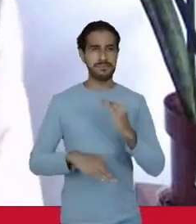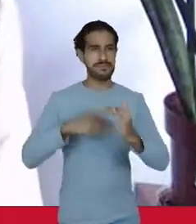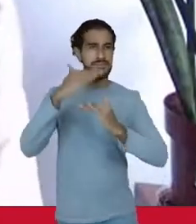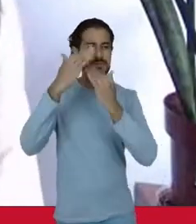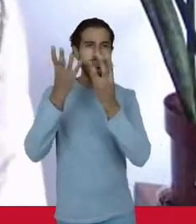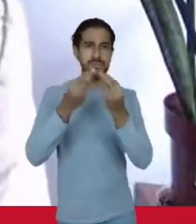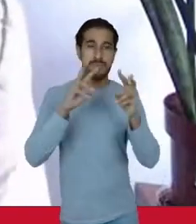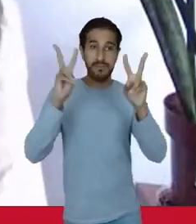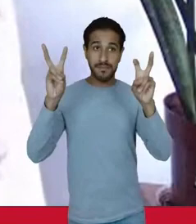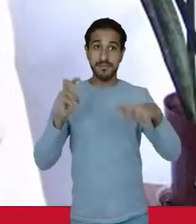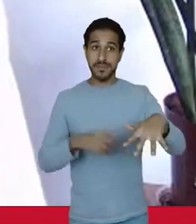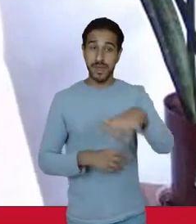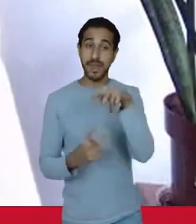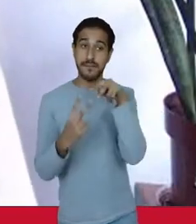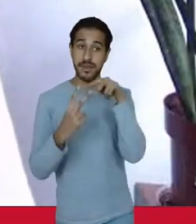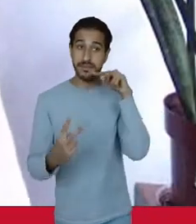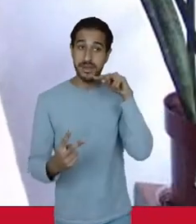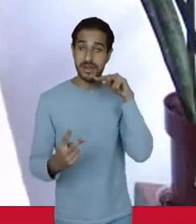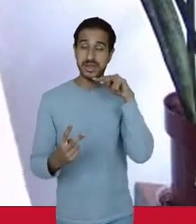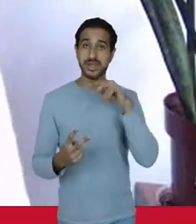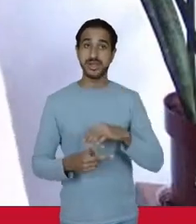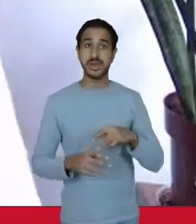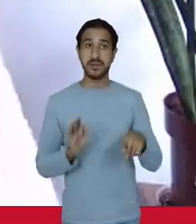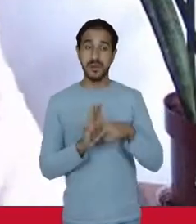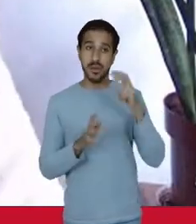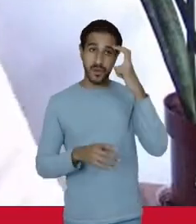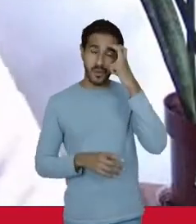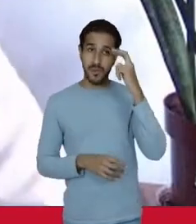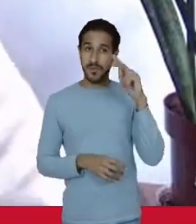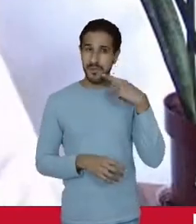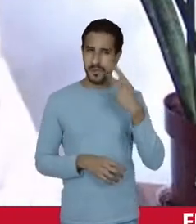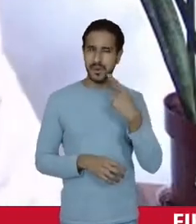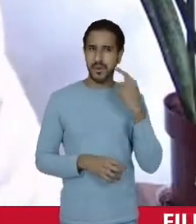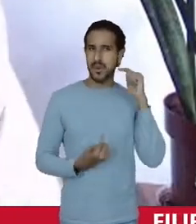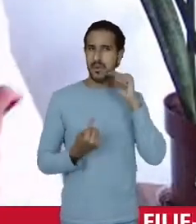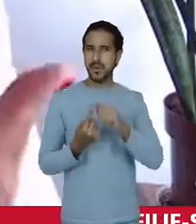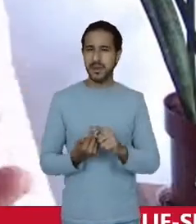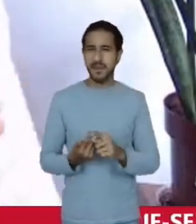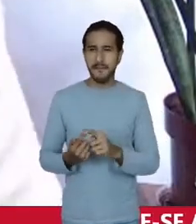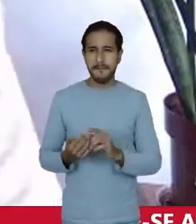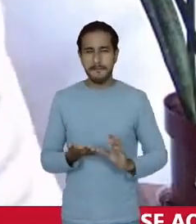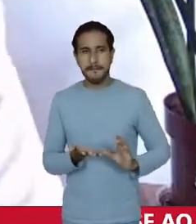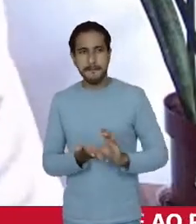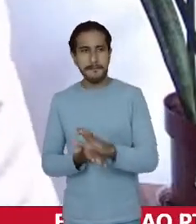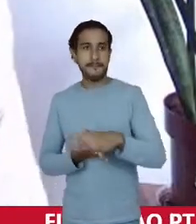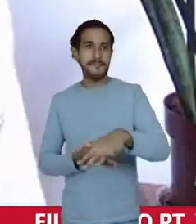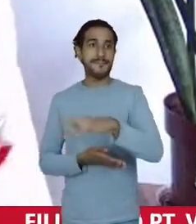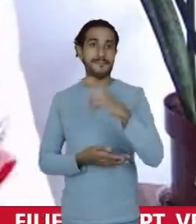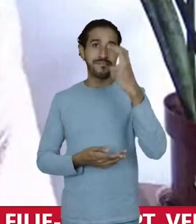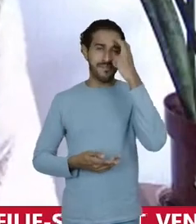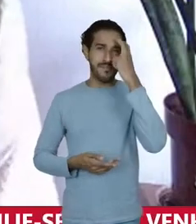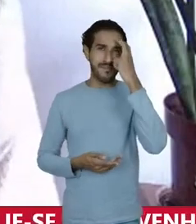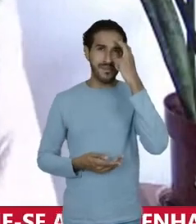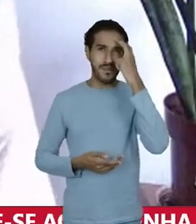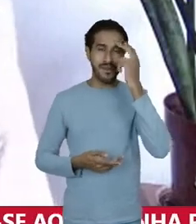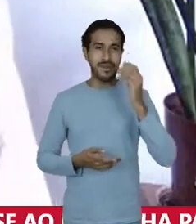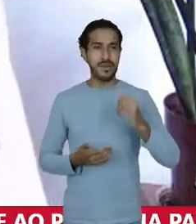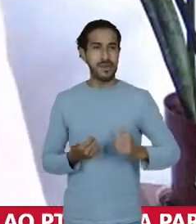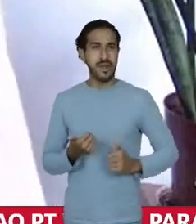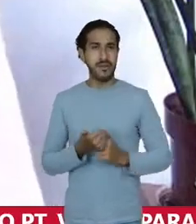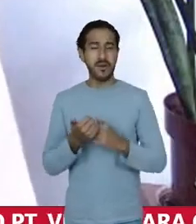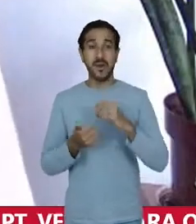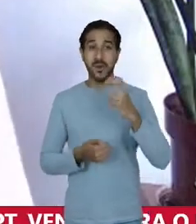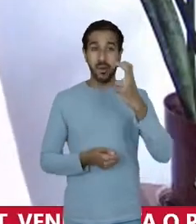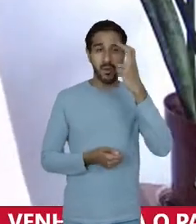avançar muito sobre essa dimensão de cultura política, ou seja, de reinvestir a política de uma cultura que